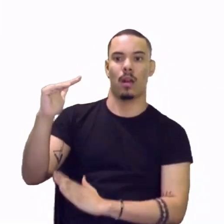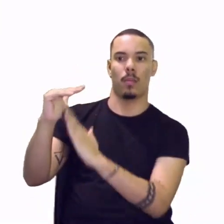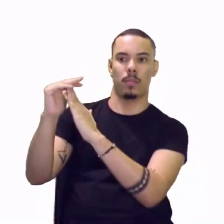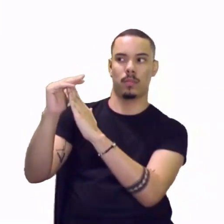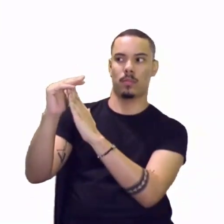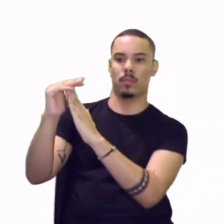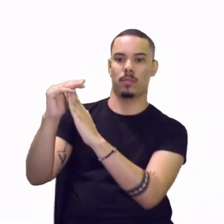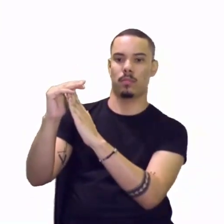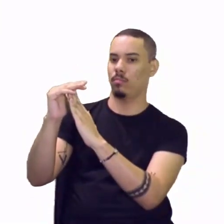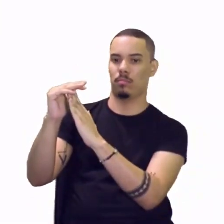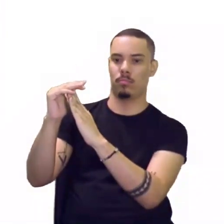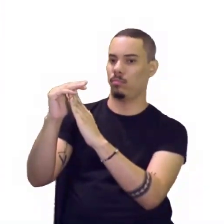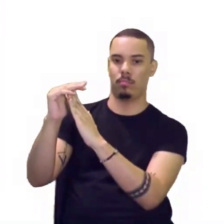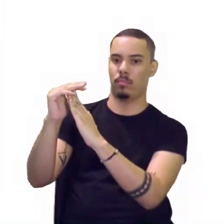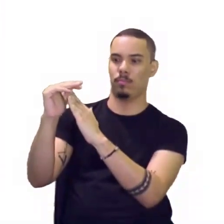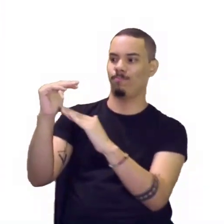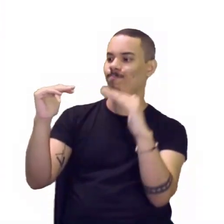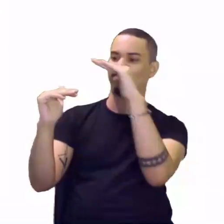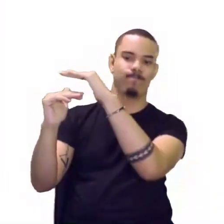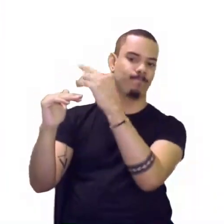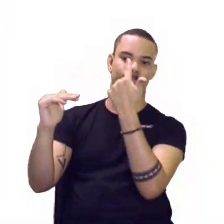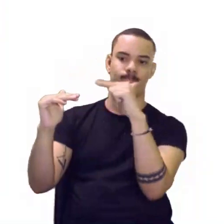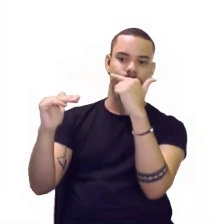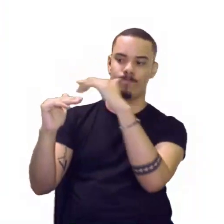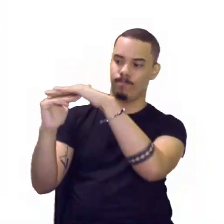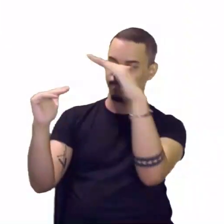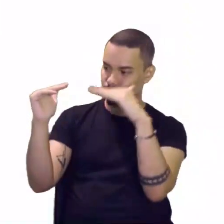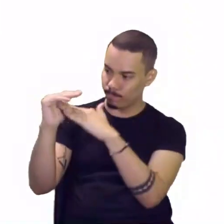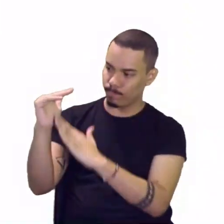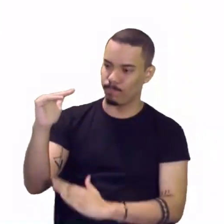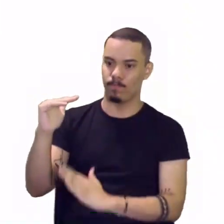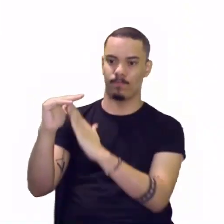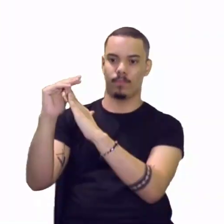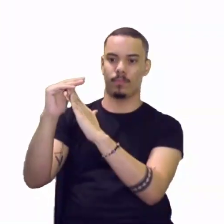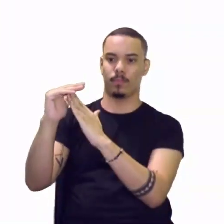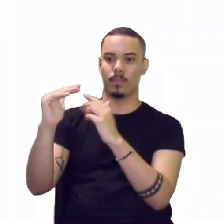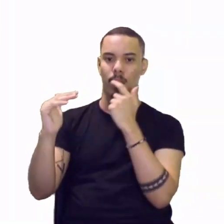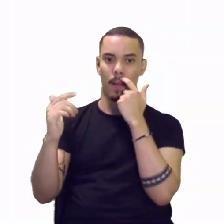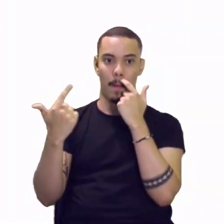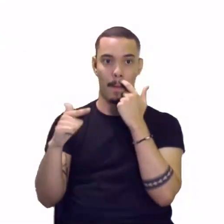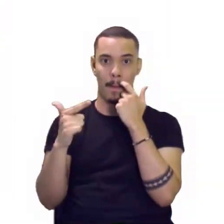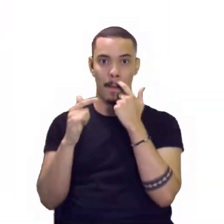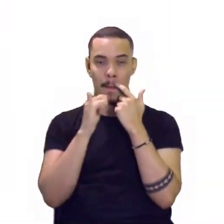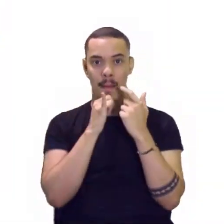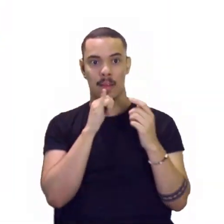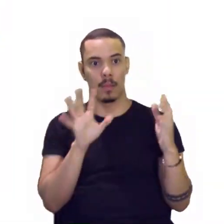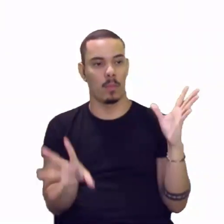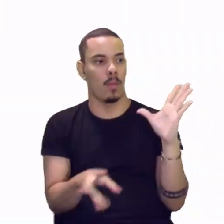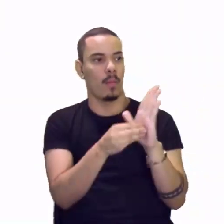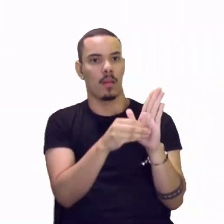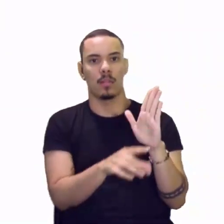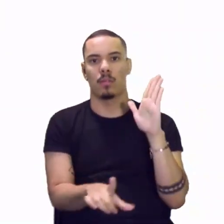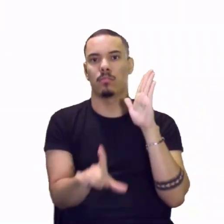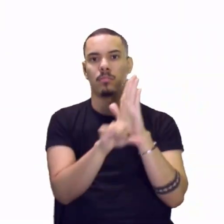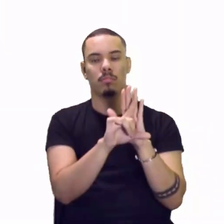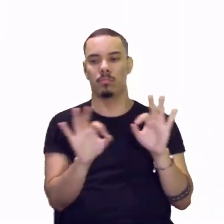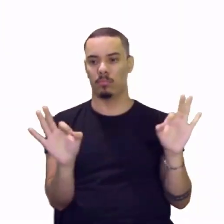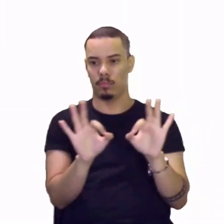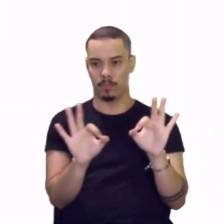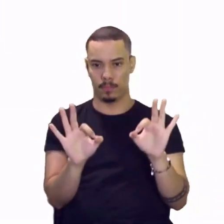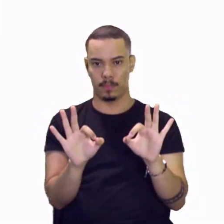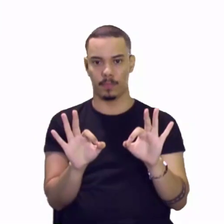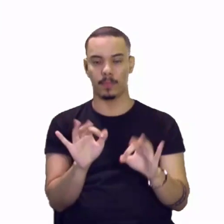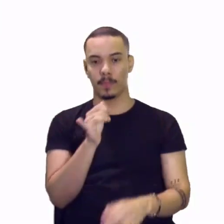né? Nada que derrube. Um posicionamento, né? Exatamente. Ou uma implementação de algo, né? Quando a gente fala